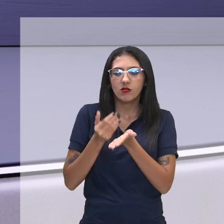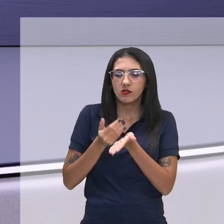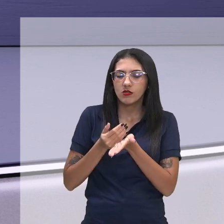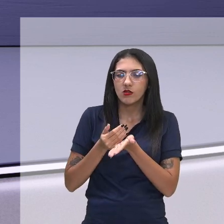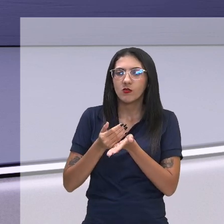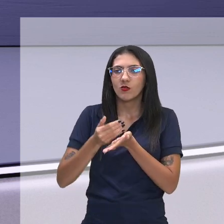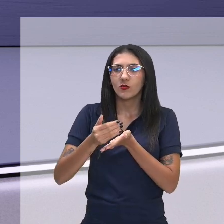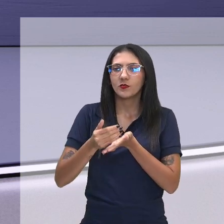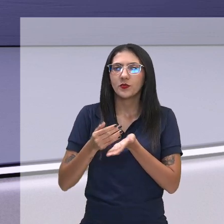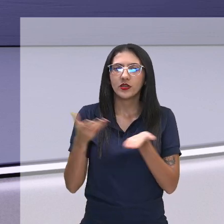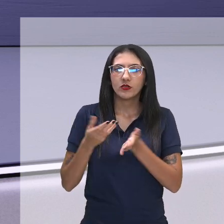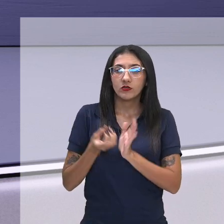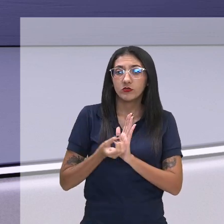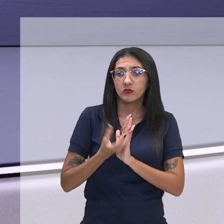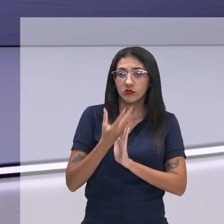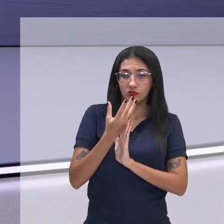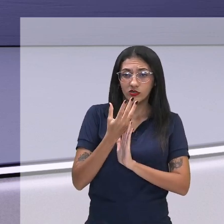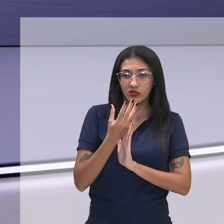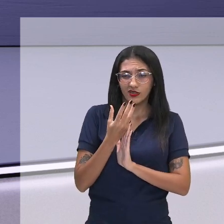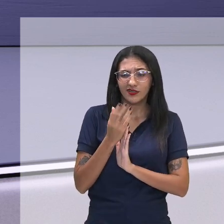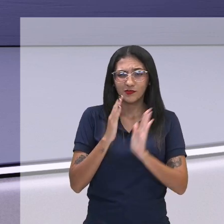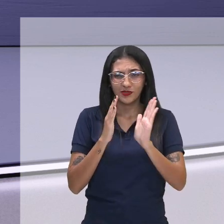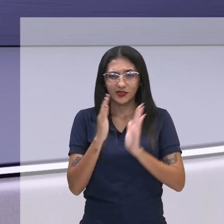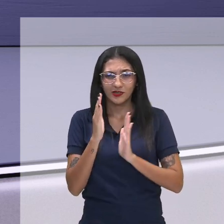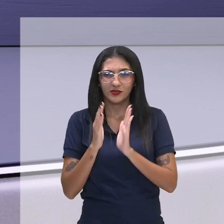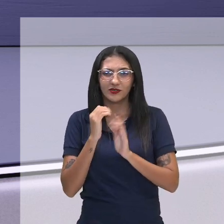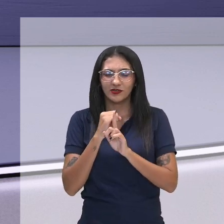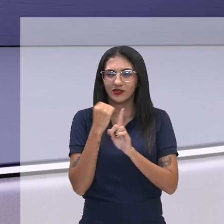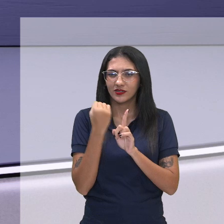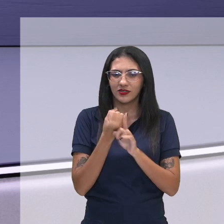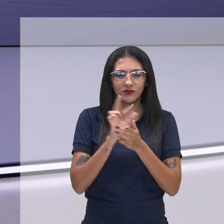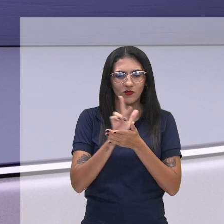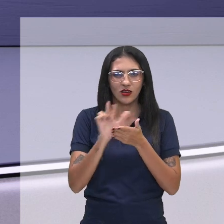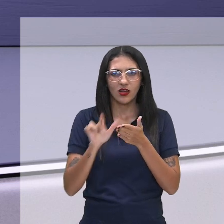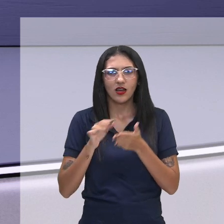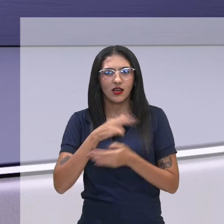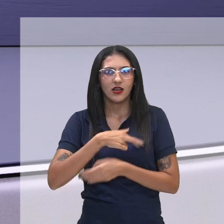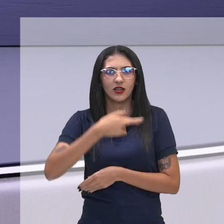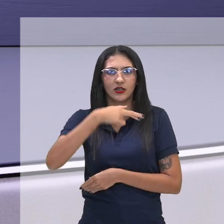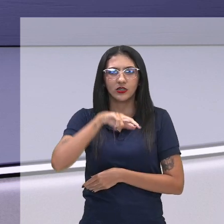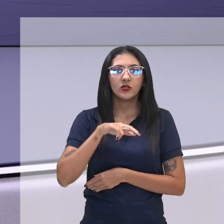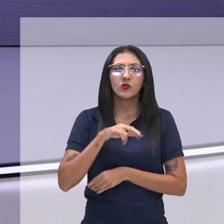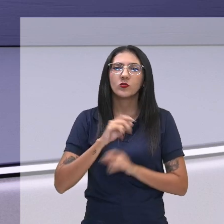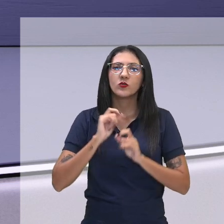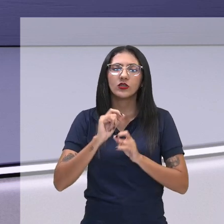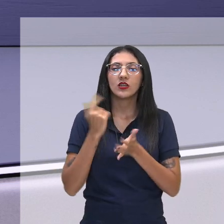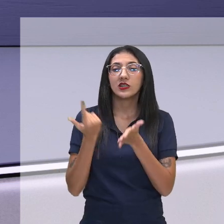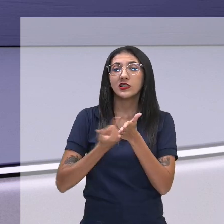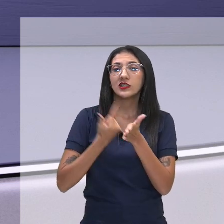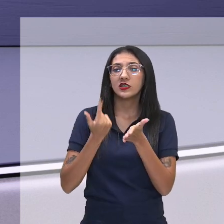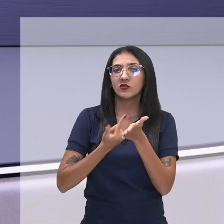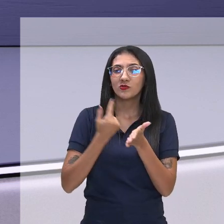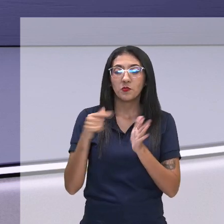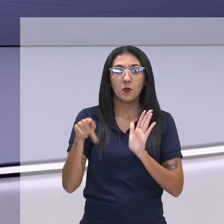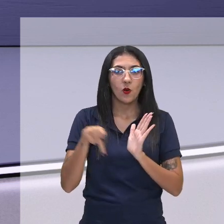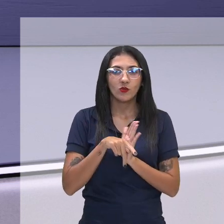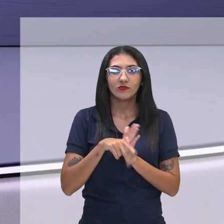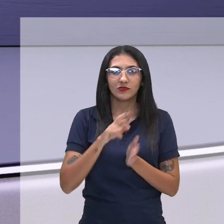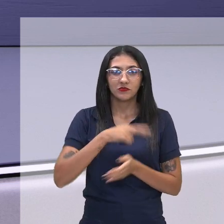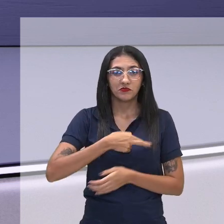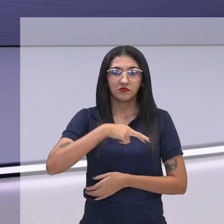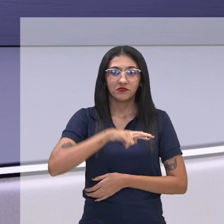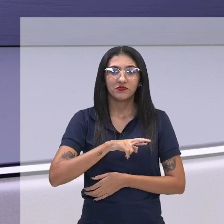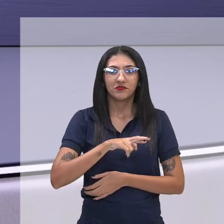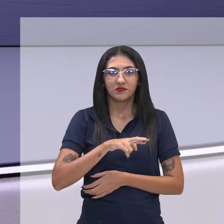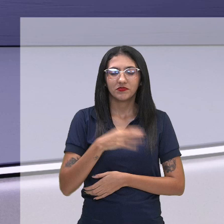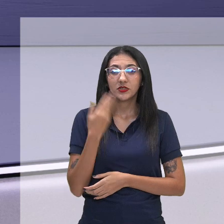surgir, né, na humanidade, nas suas diferentes religiões, os livros sagrados. Nós temos